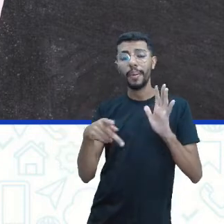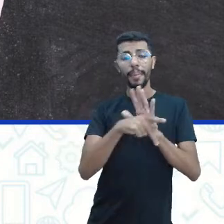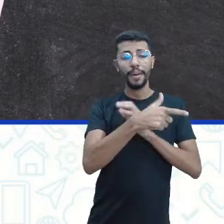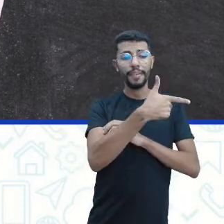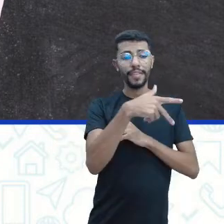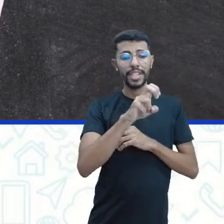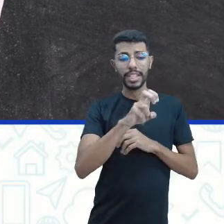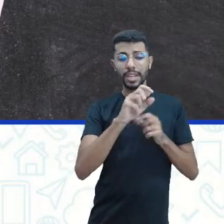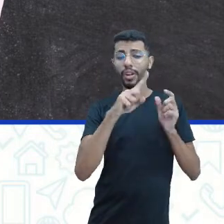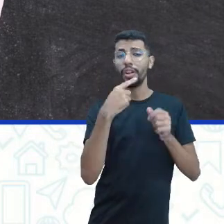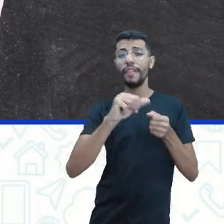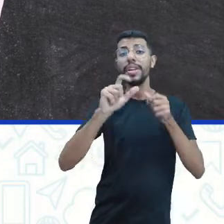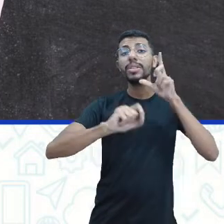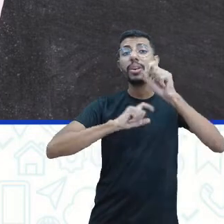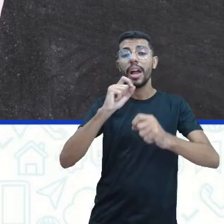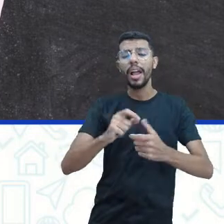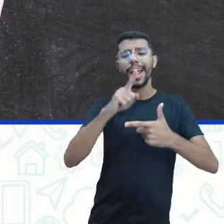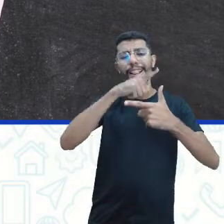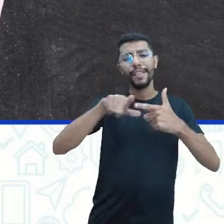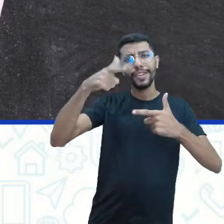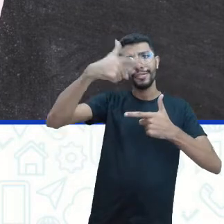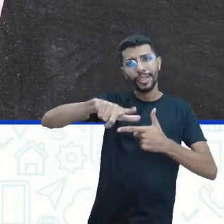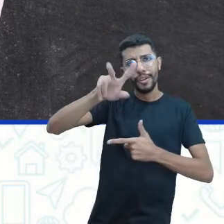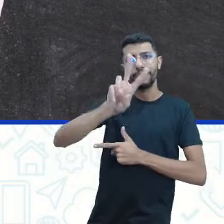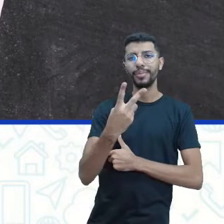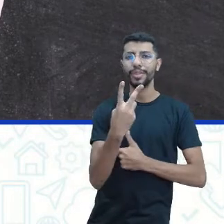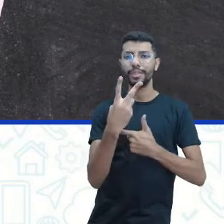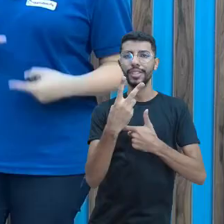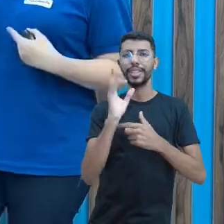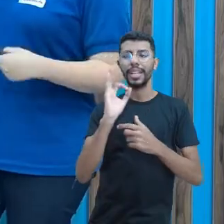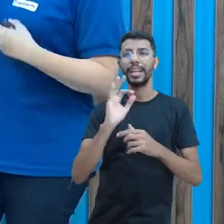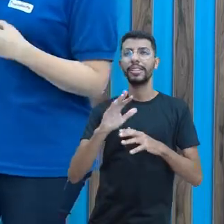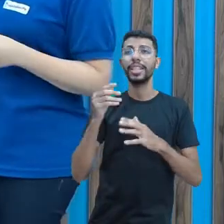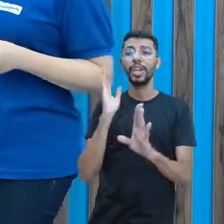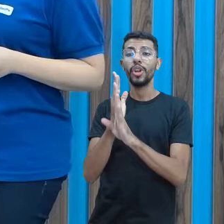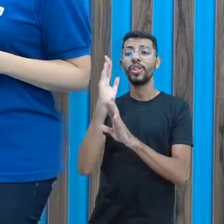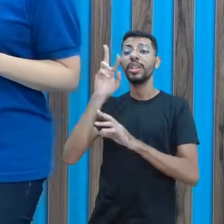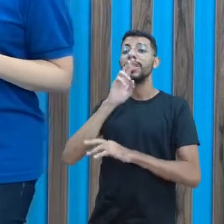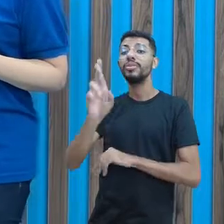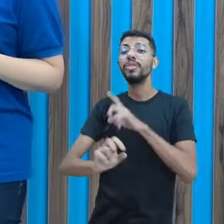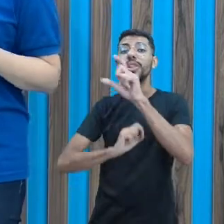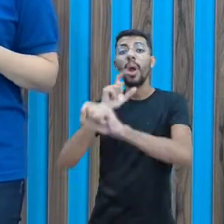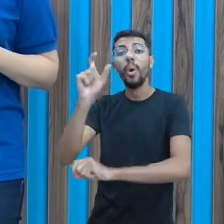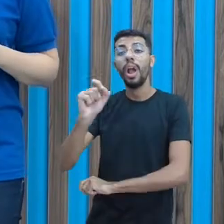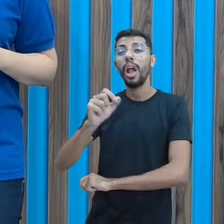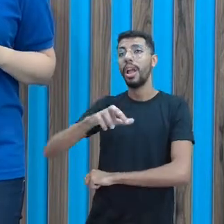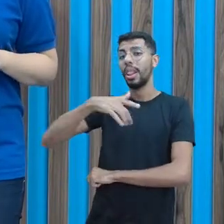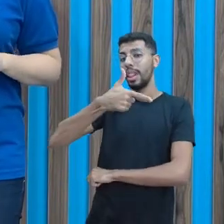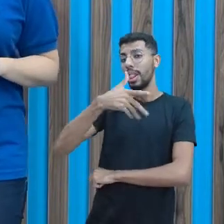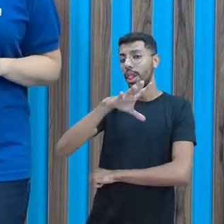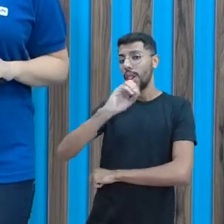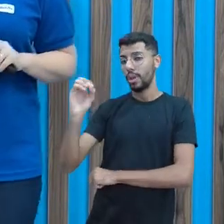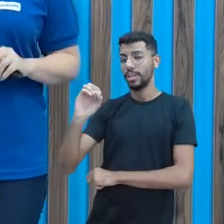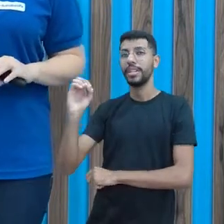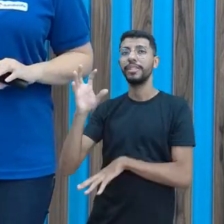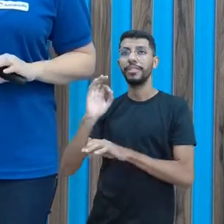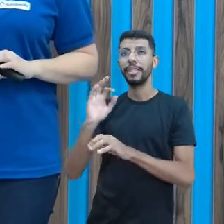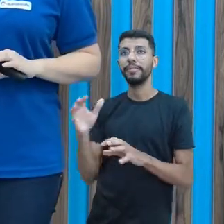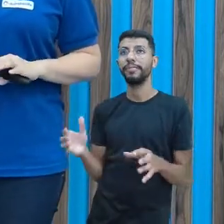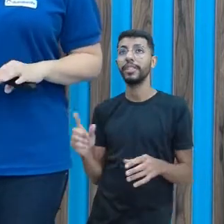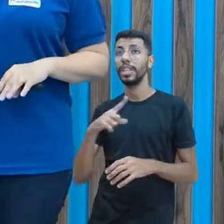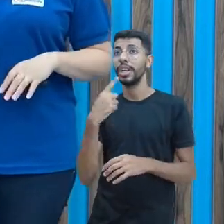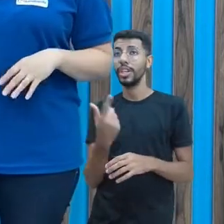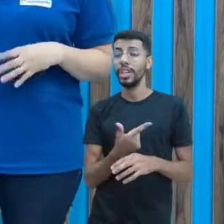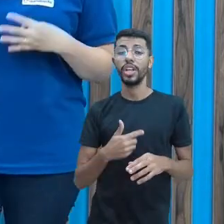dividiu novamente por 2, achando aí o 200 como resposta, tomando como referência o nosso 100% ali igual ao 800, tá